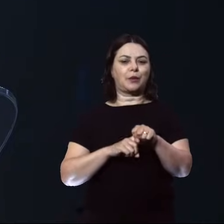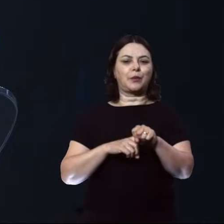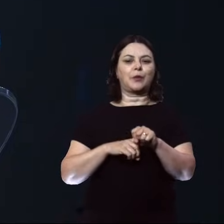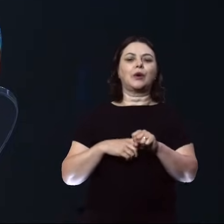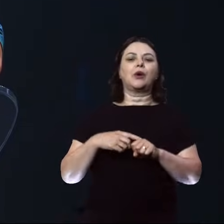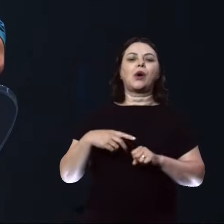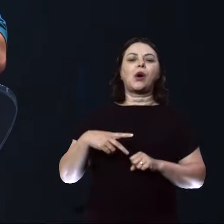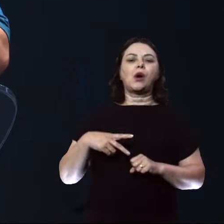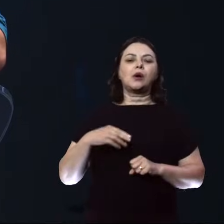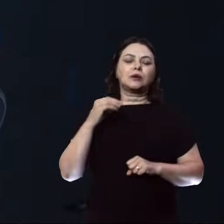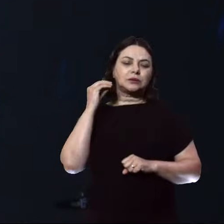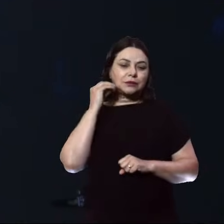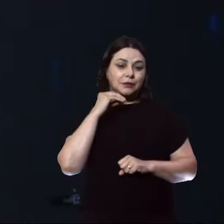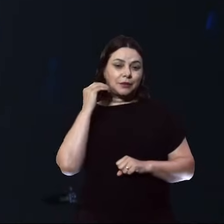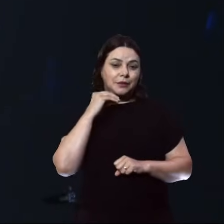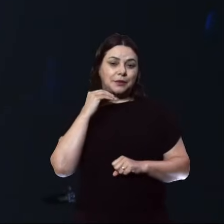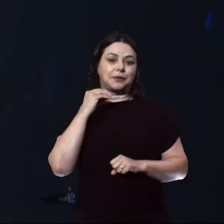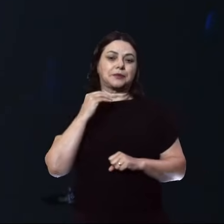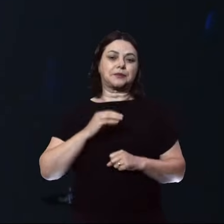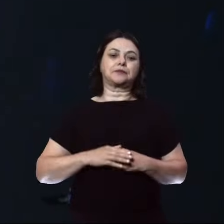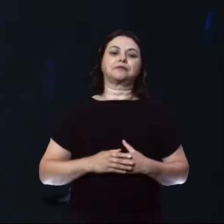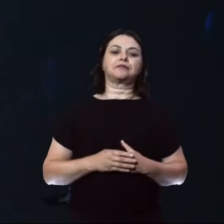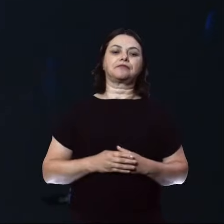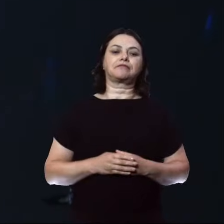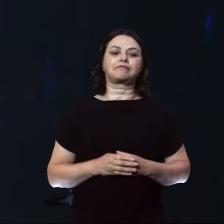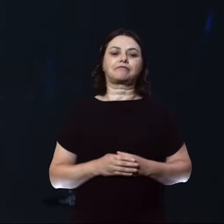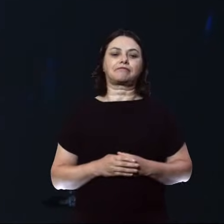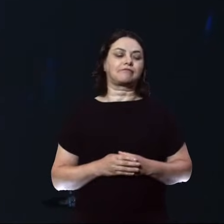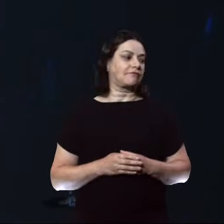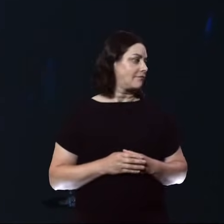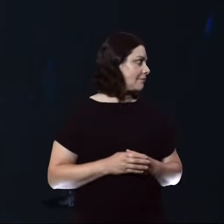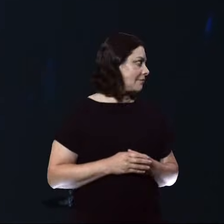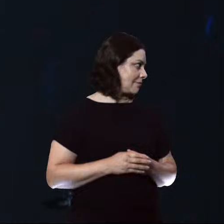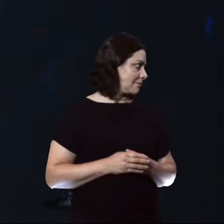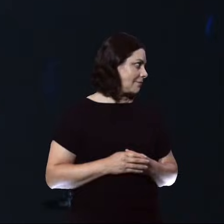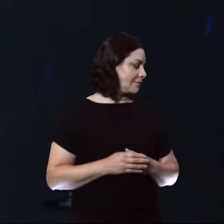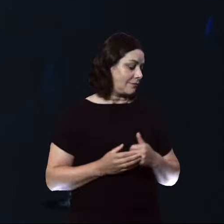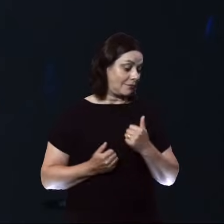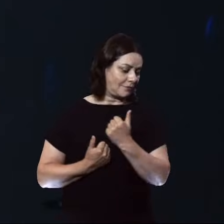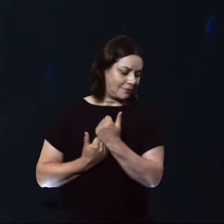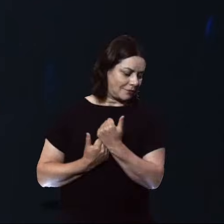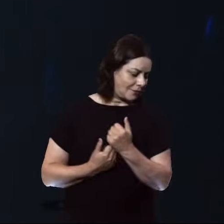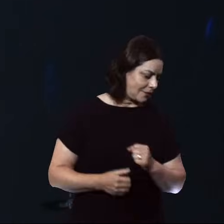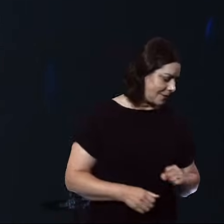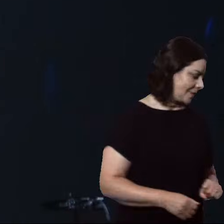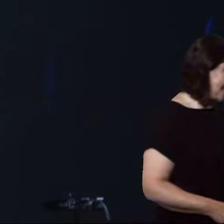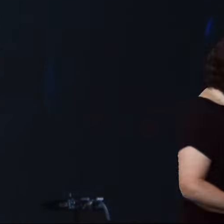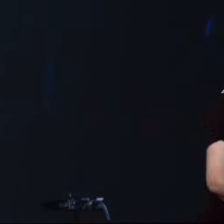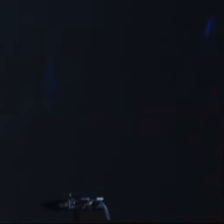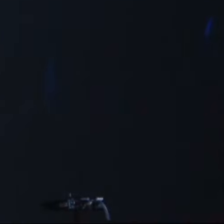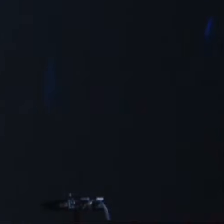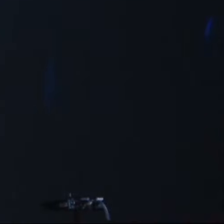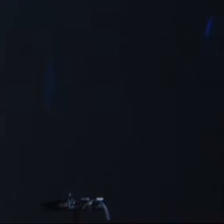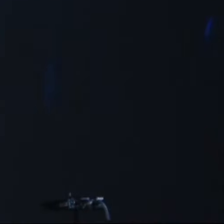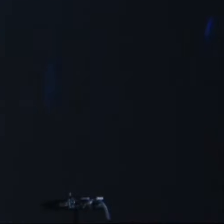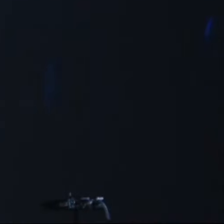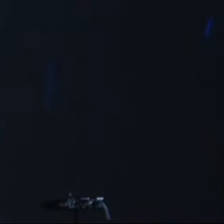segundo a riqueza da sua glória, conceda a vocês que sejam fortalecidos com poder, mediante o seu